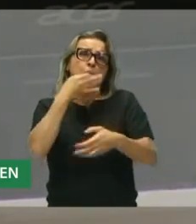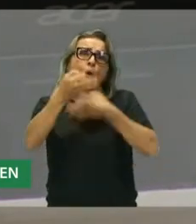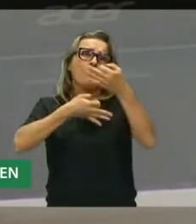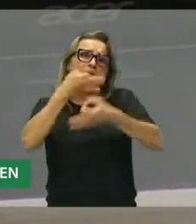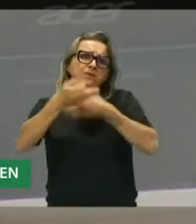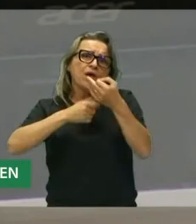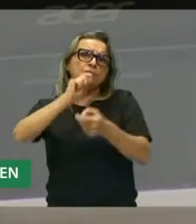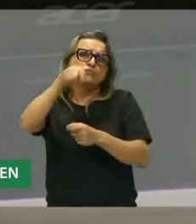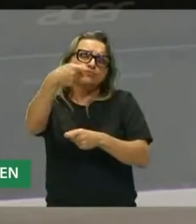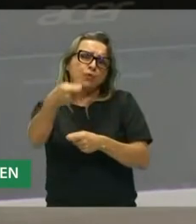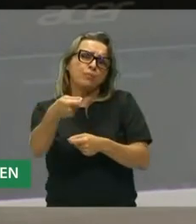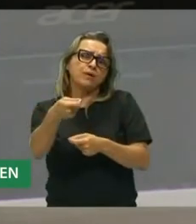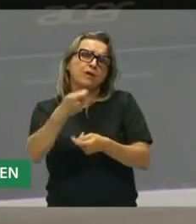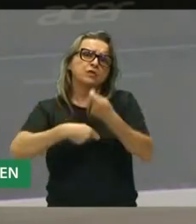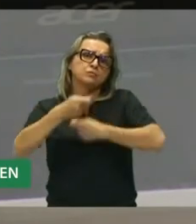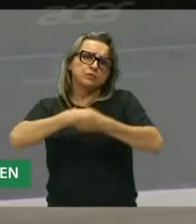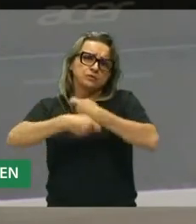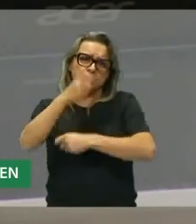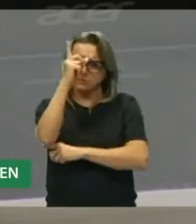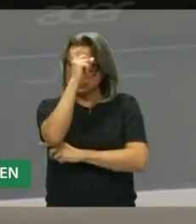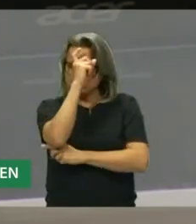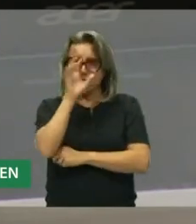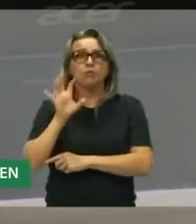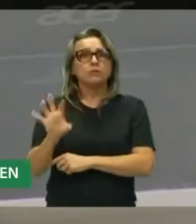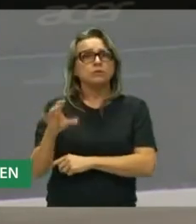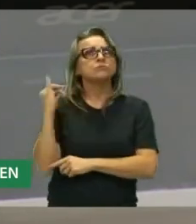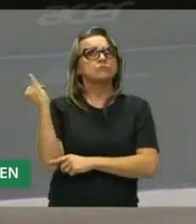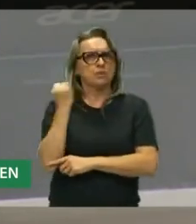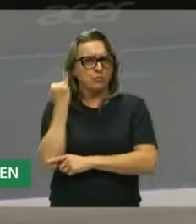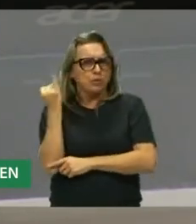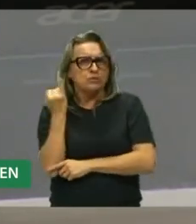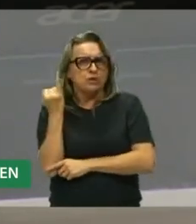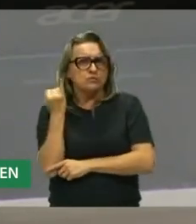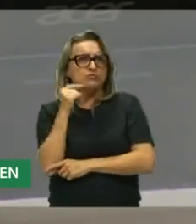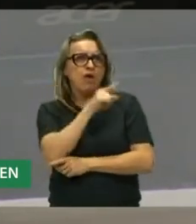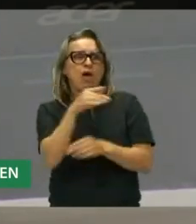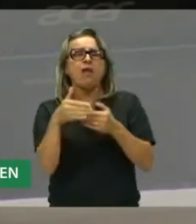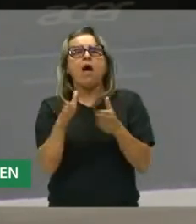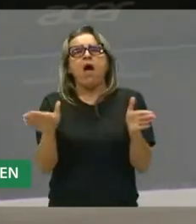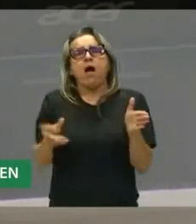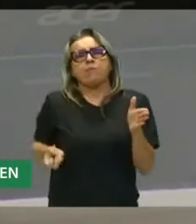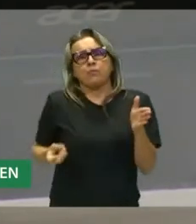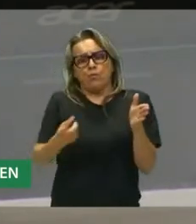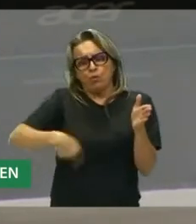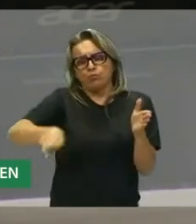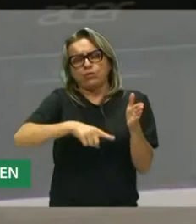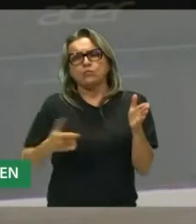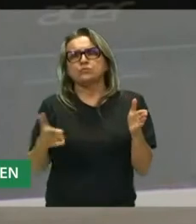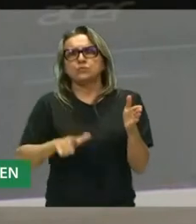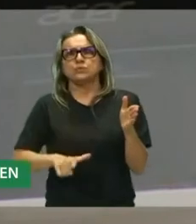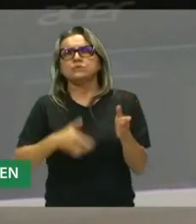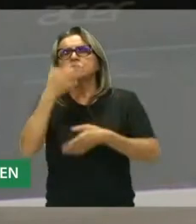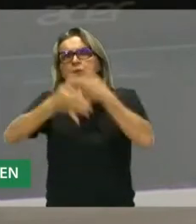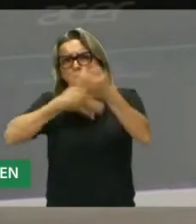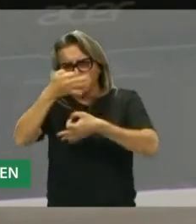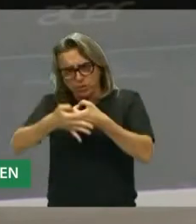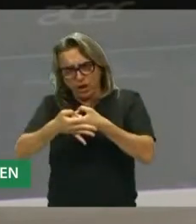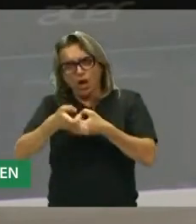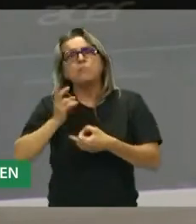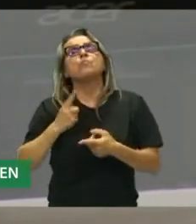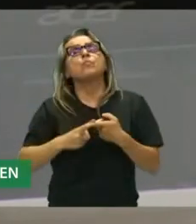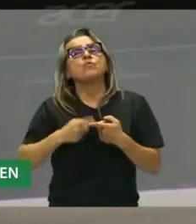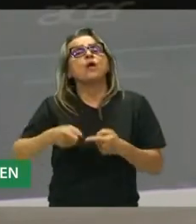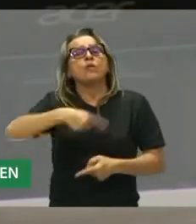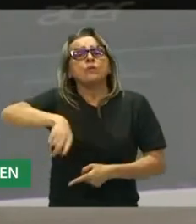hospital. Isso é uma coisa importante, né? E que vem de encontro àquilo que nós sempre almejamos e agora realmente